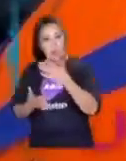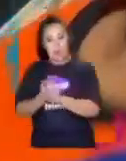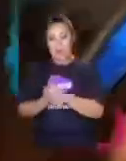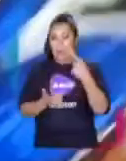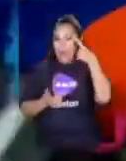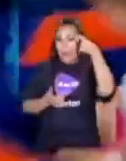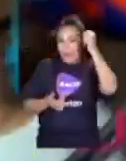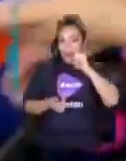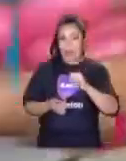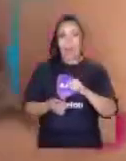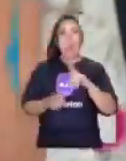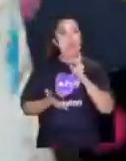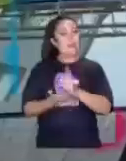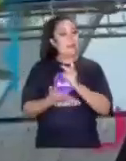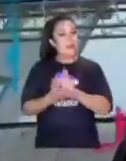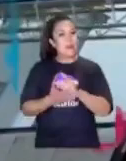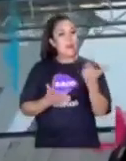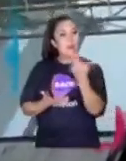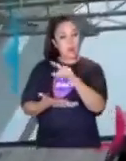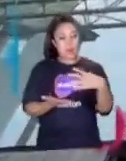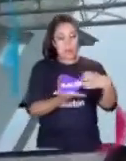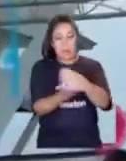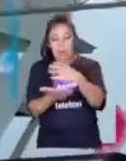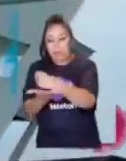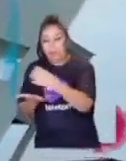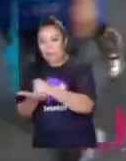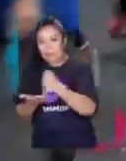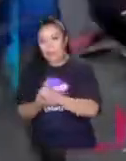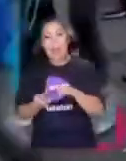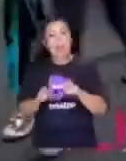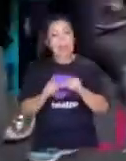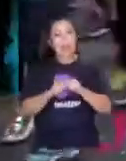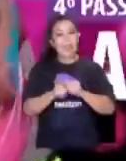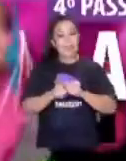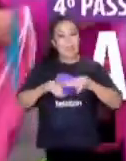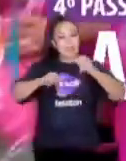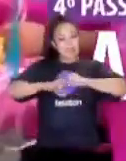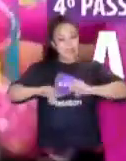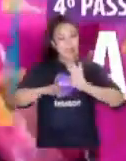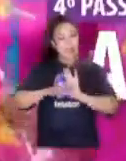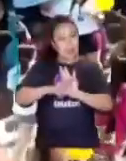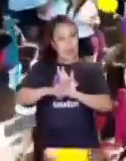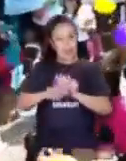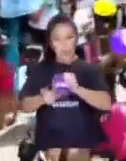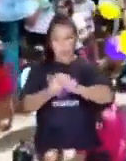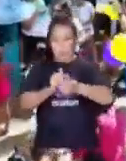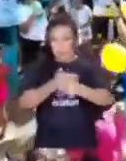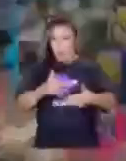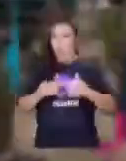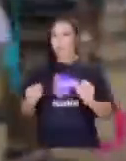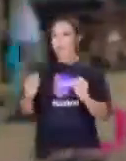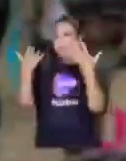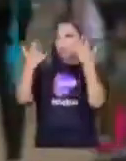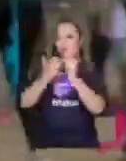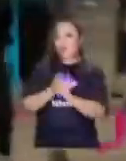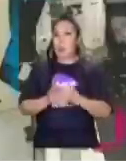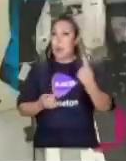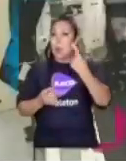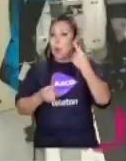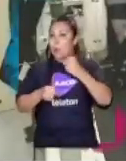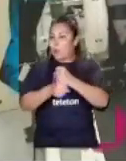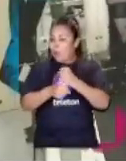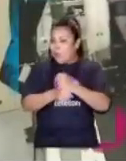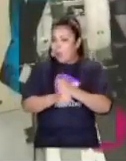emissora sempre foi a de arrecadar doações e promover o esporte como parte dessa celebração. Desde o primeiro